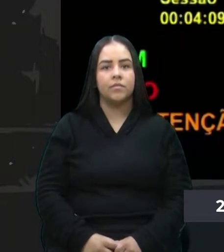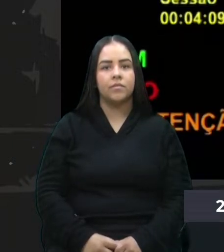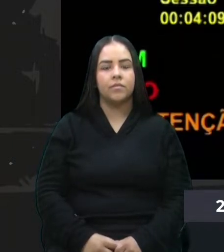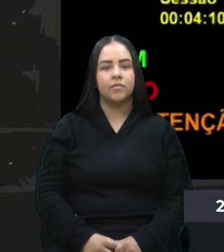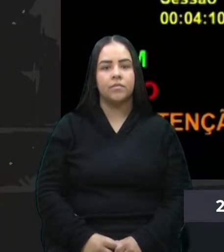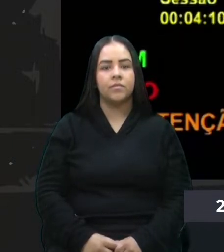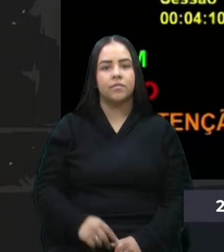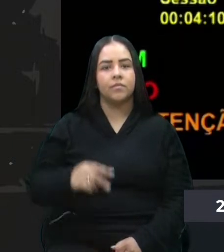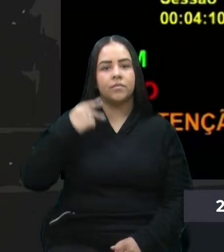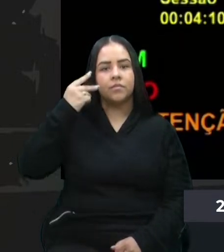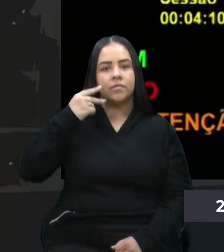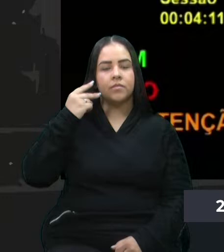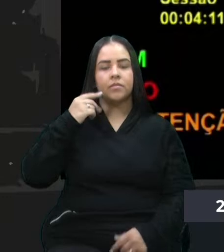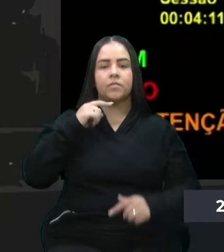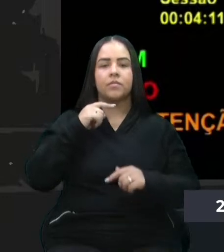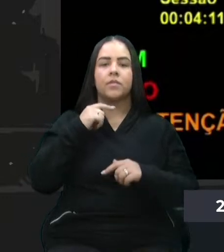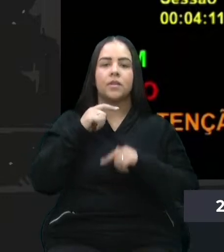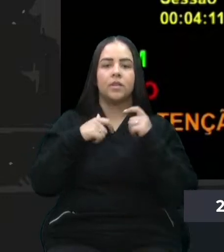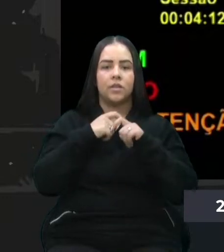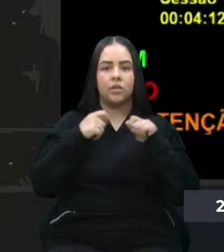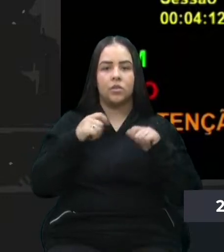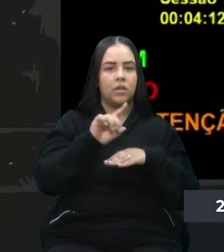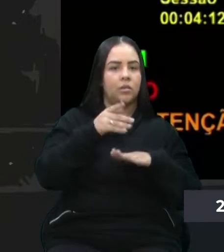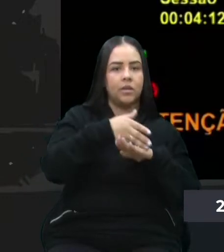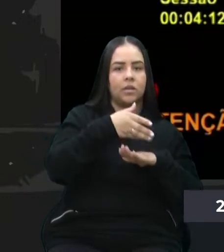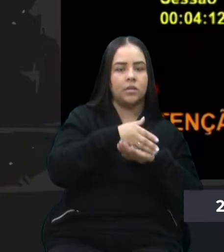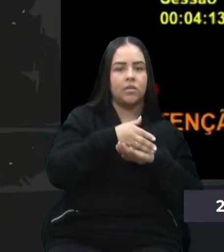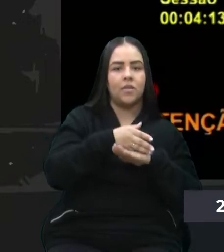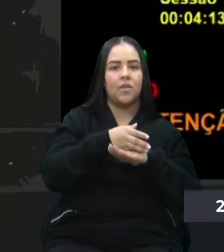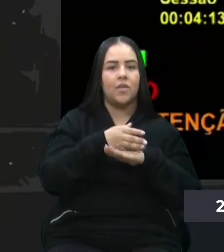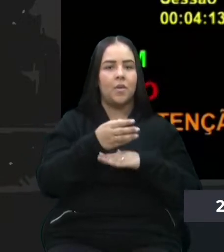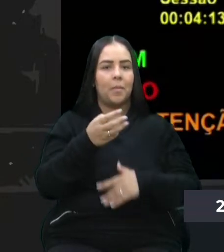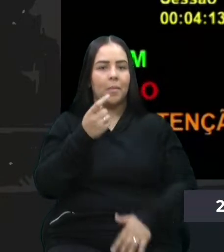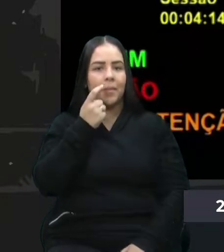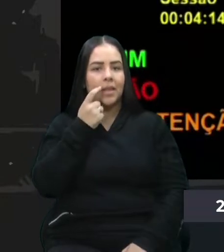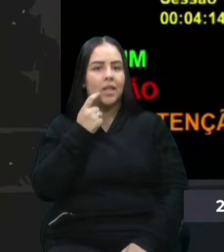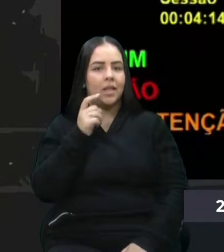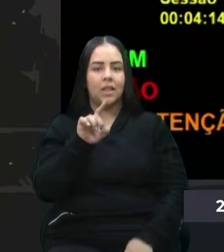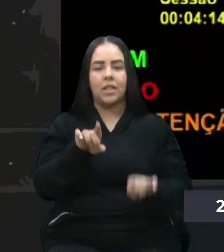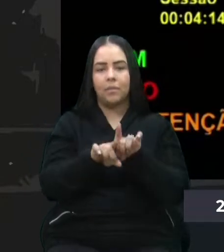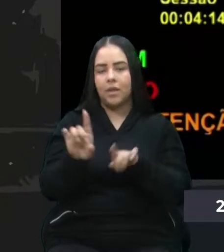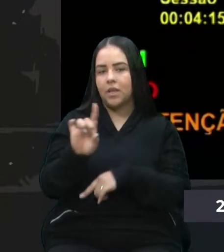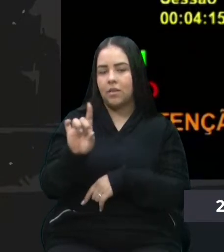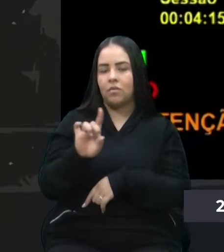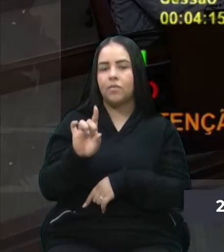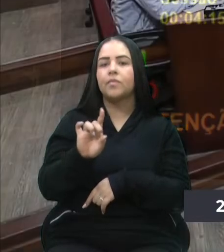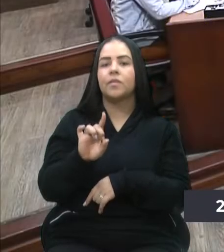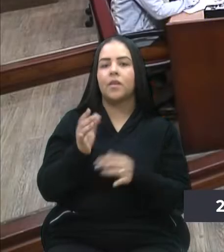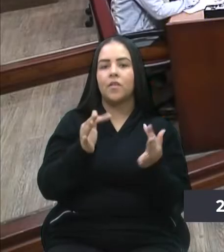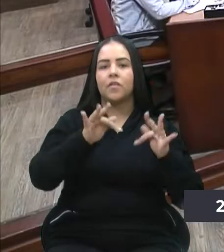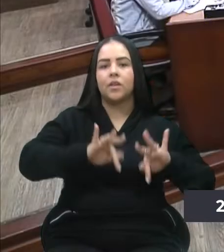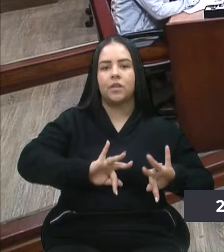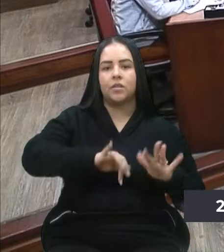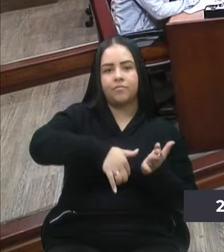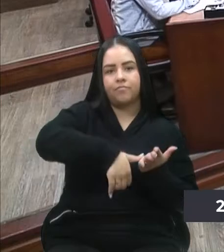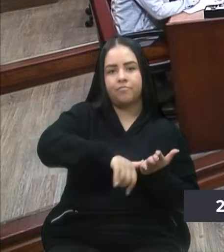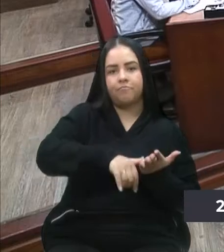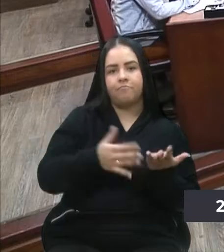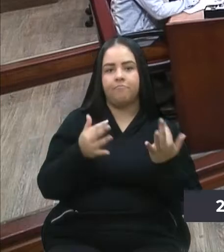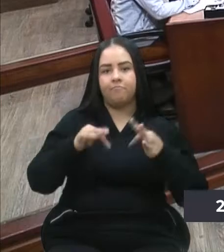Vereador Daneluz, acho que não está, né? E vereador Wagner também não. Então, encerrado o registro dos votos, encerrada a